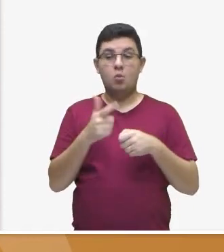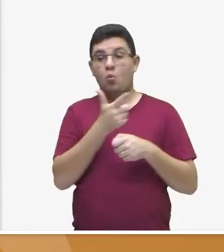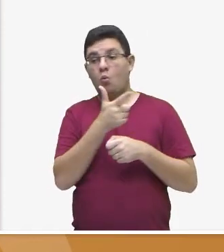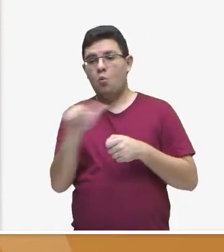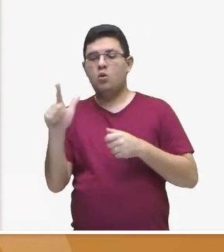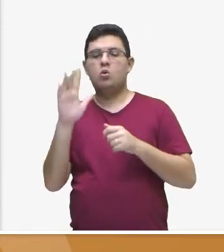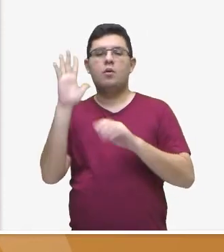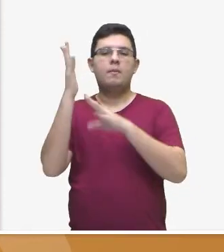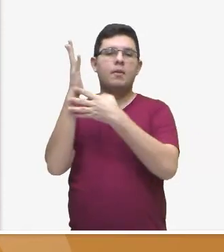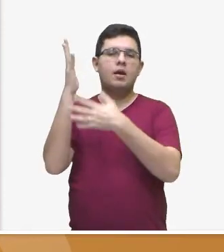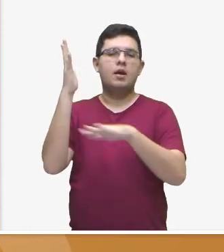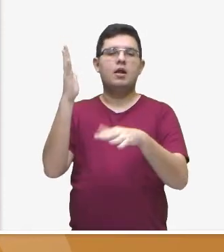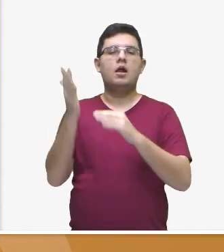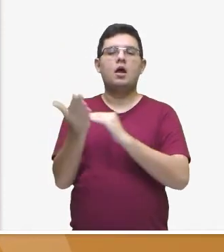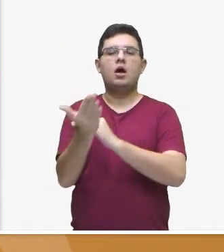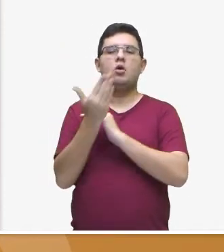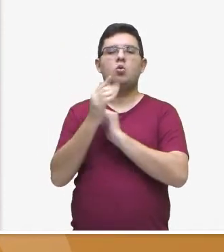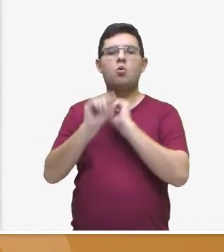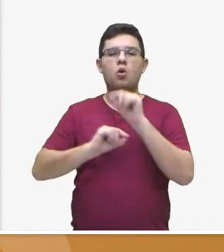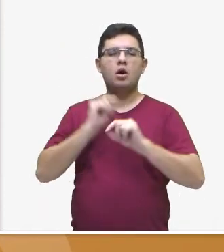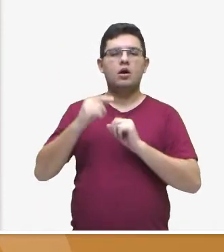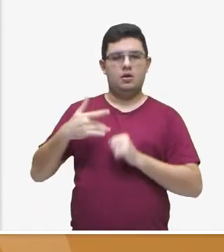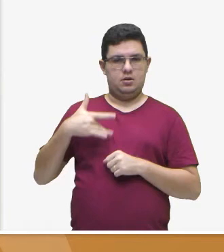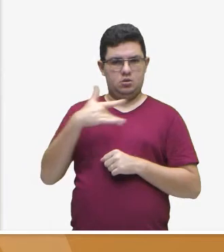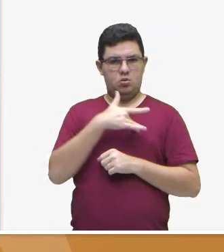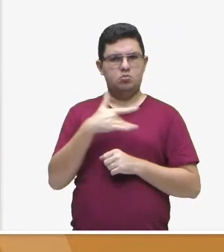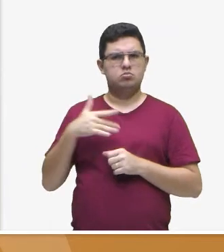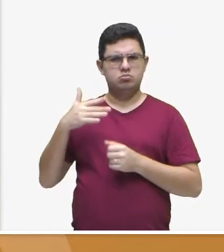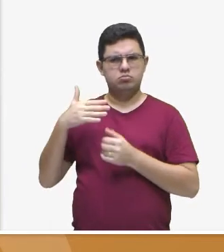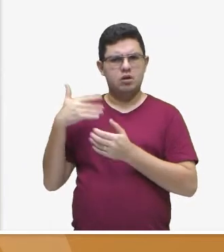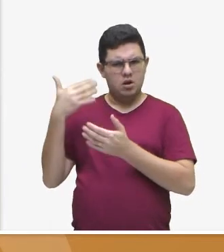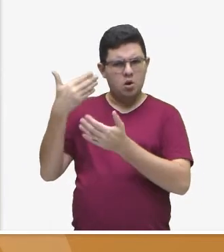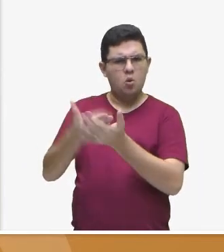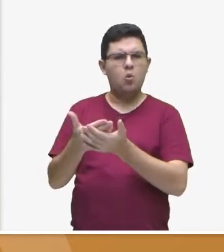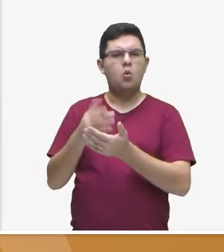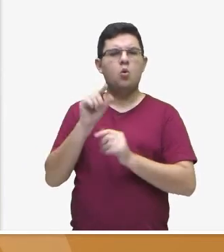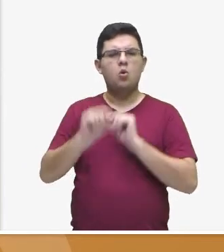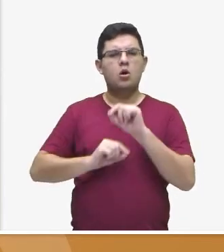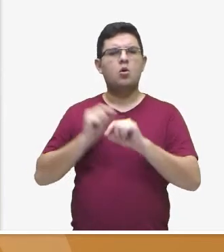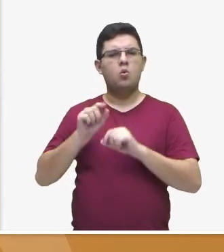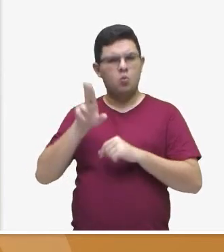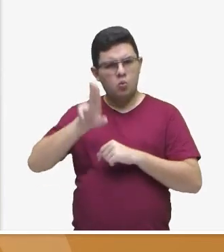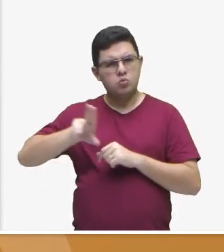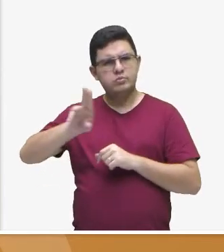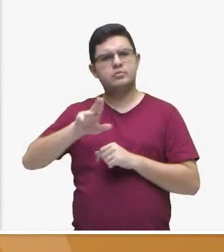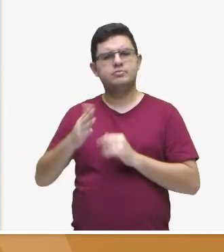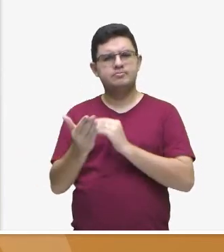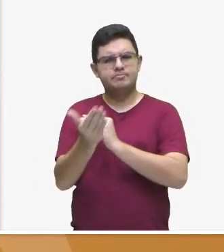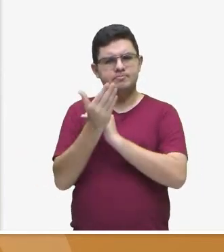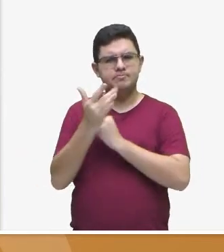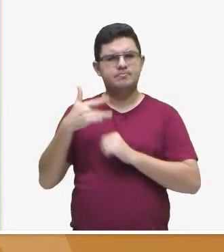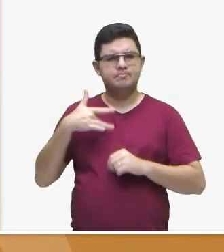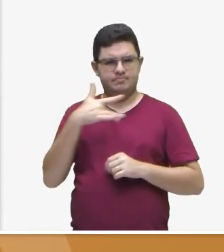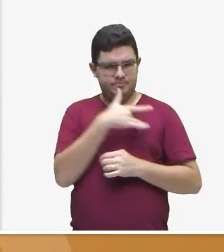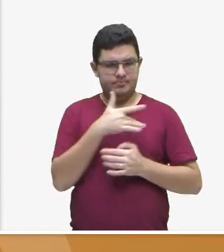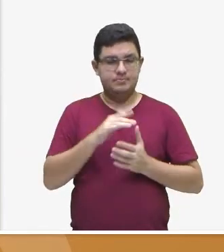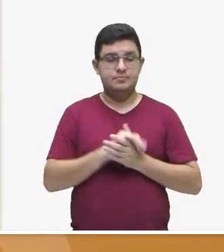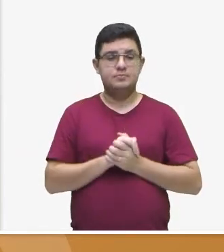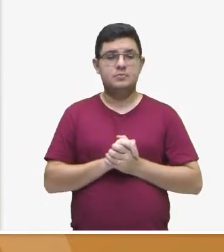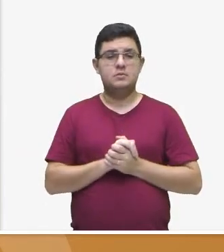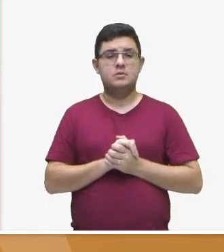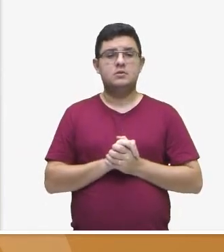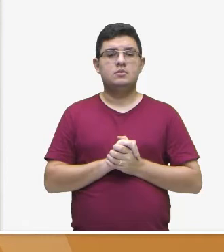medicinais, que a gente até hoje utiliza como remédio, e, né,